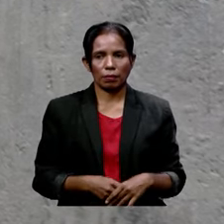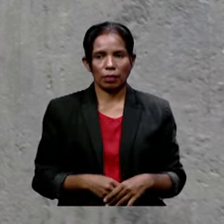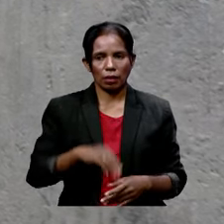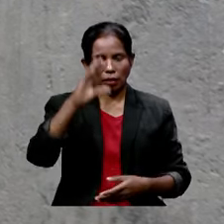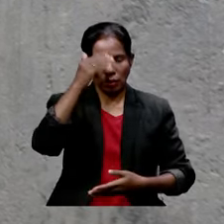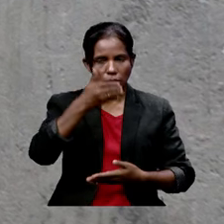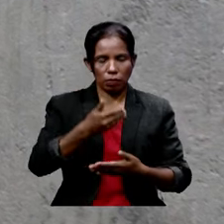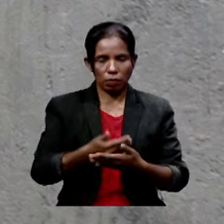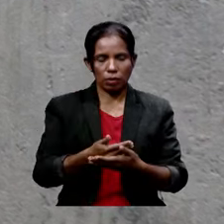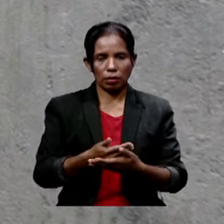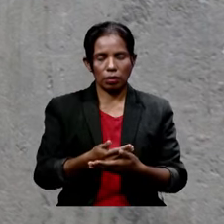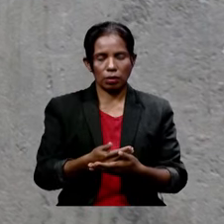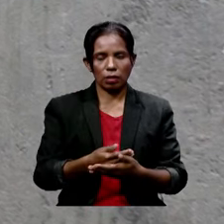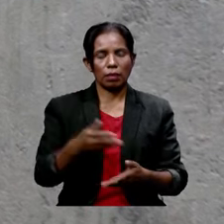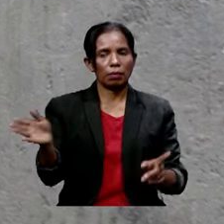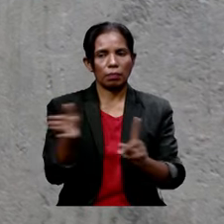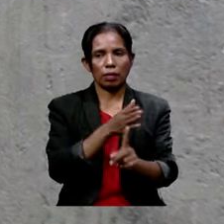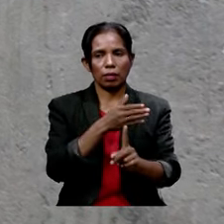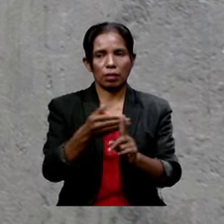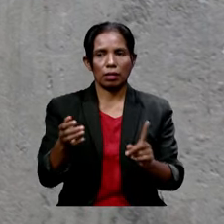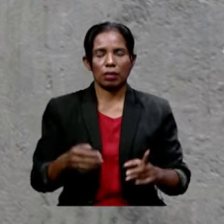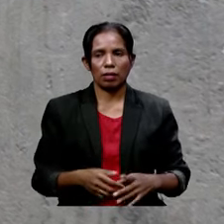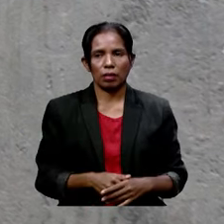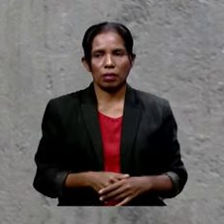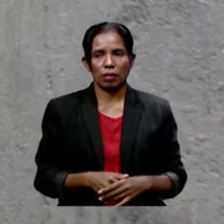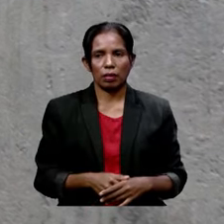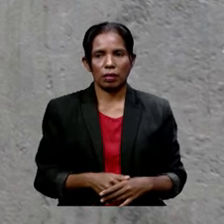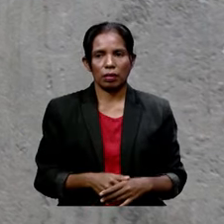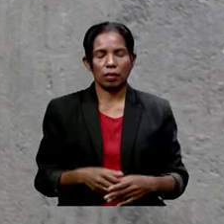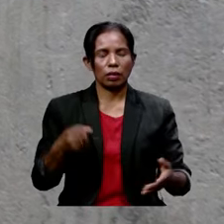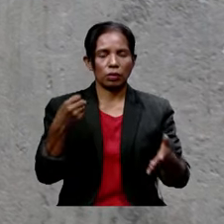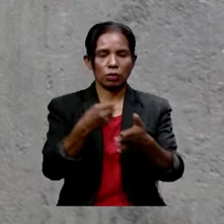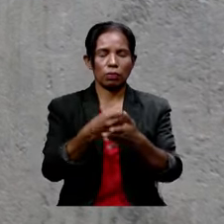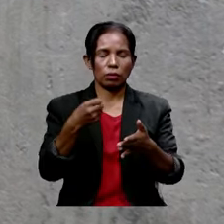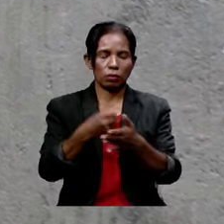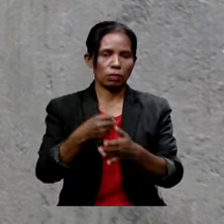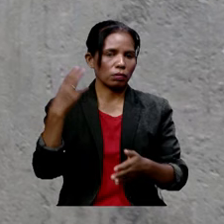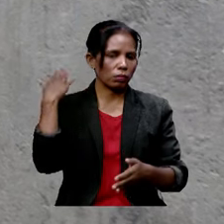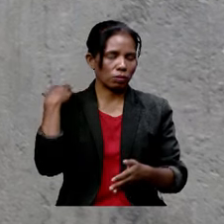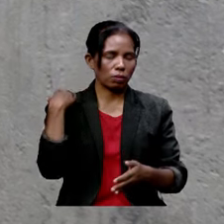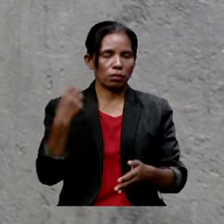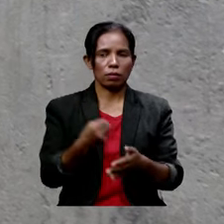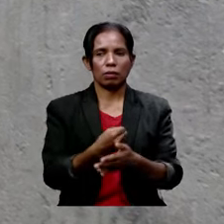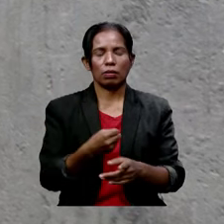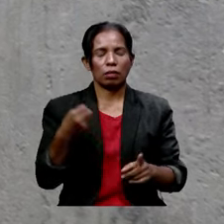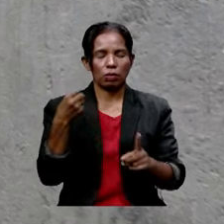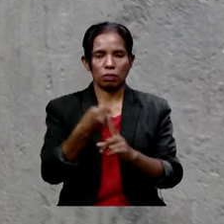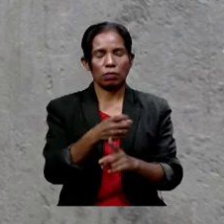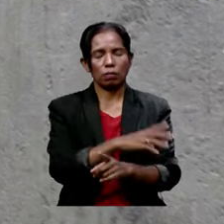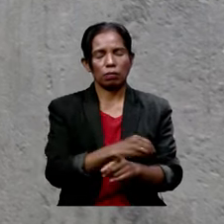lebel ne ni paku. Nyuwane bot labele ne ni tuku bukadit ko tuklara kanota kredit ne ma usia ko sia kan